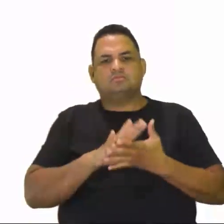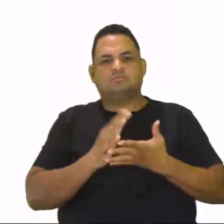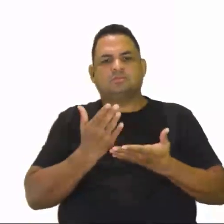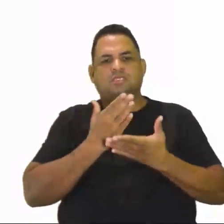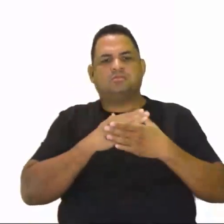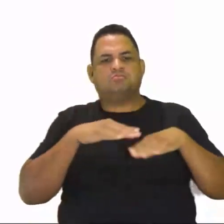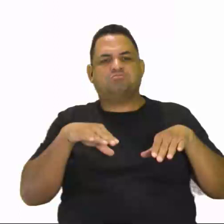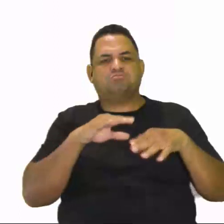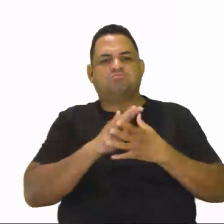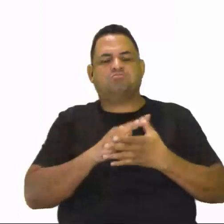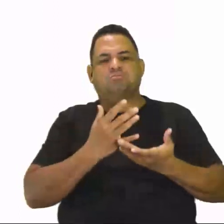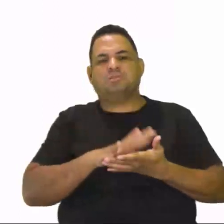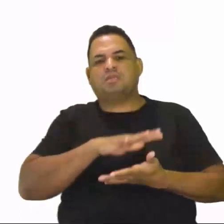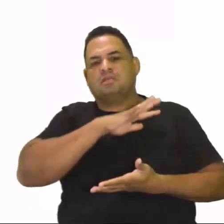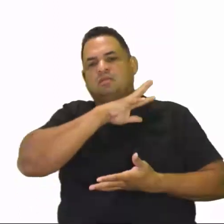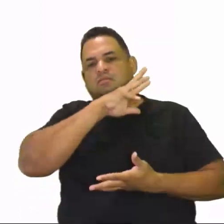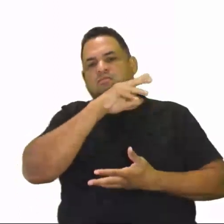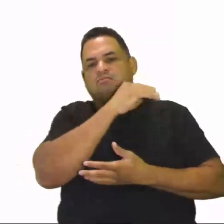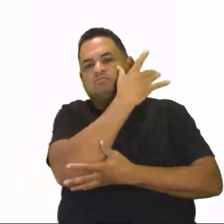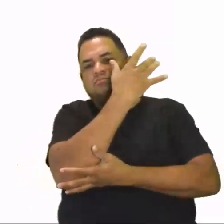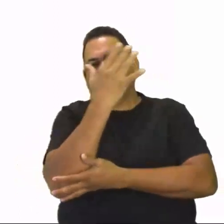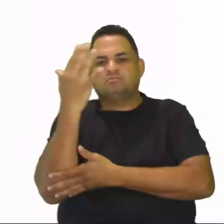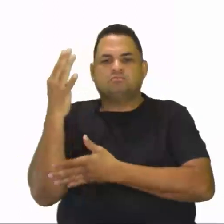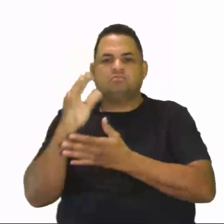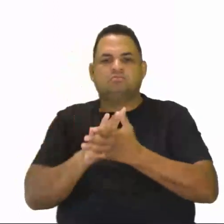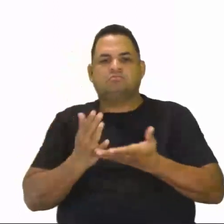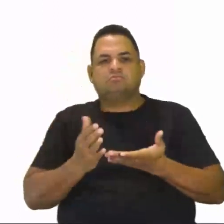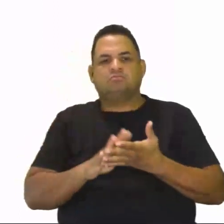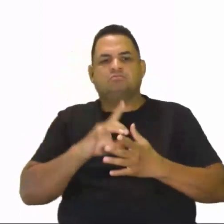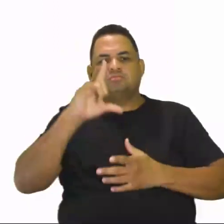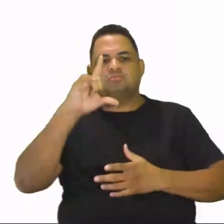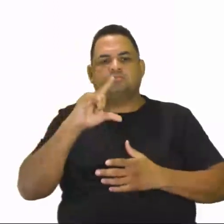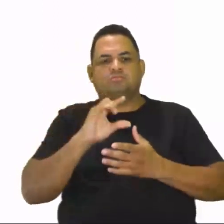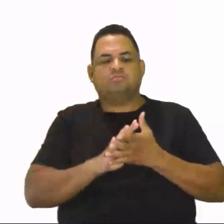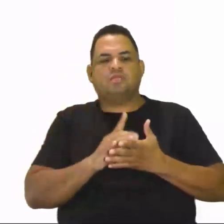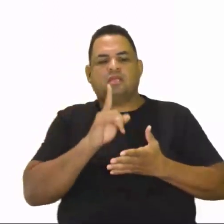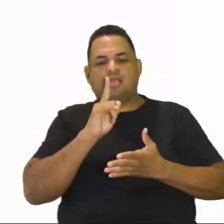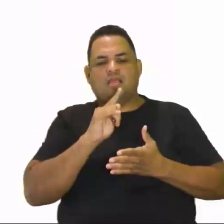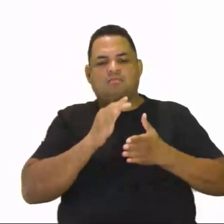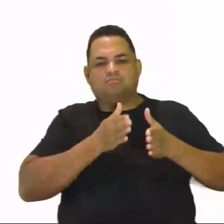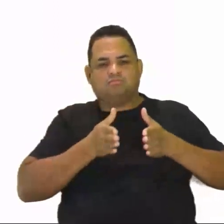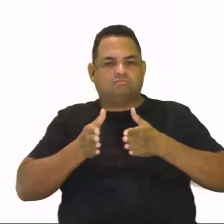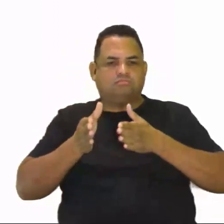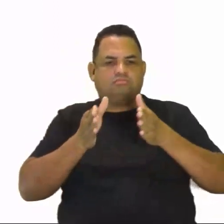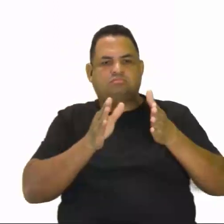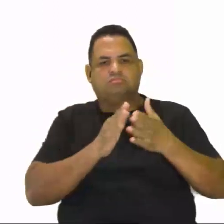da fauna e da flora, a redução dos recursos hídricos